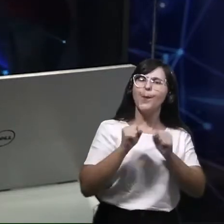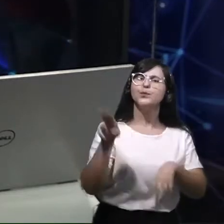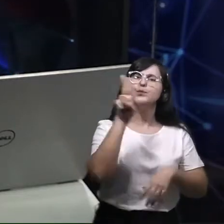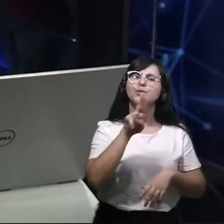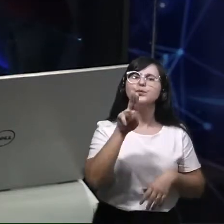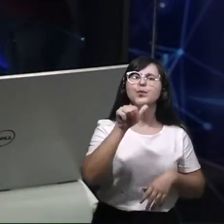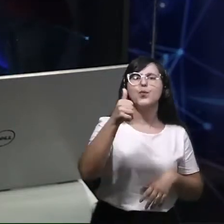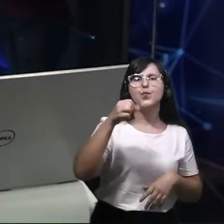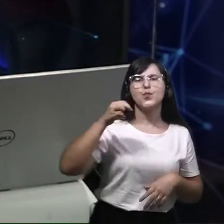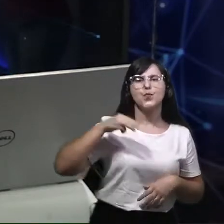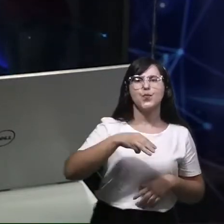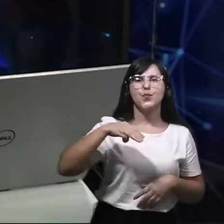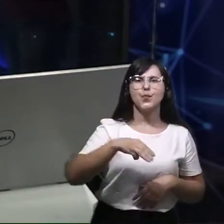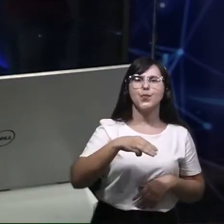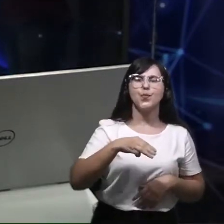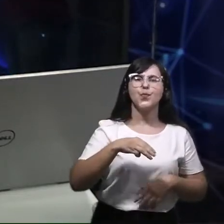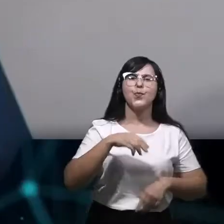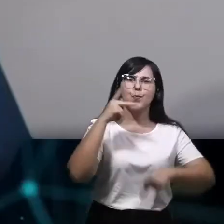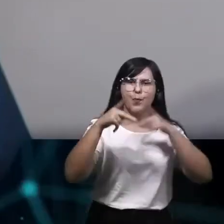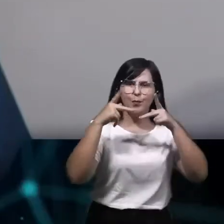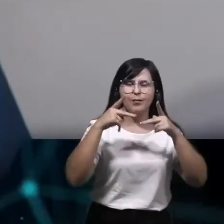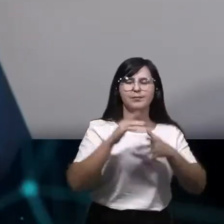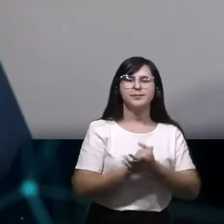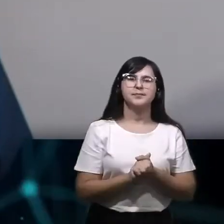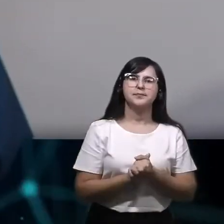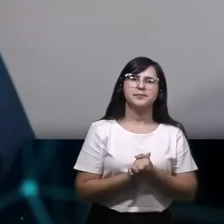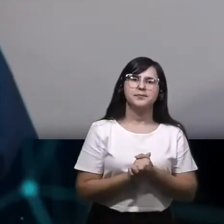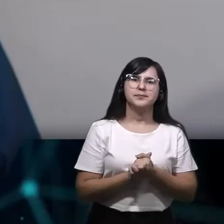tempo de um minuto para suas considerações iniciais.